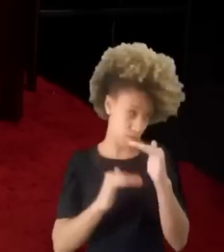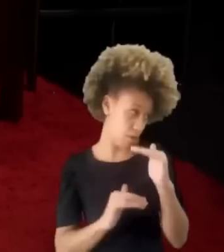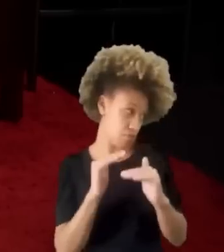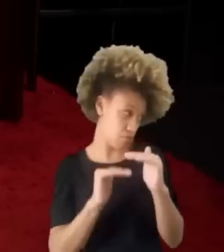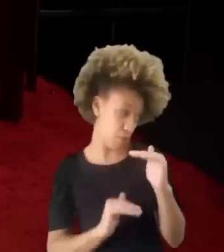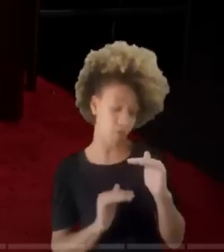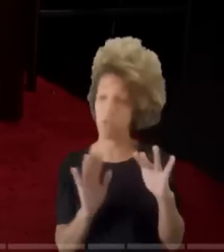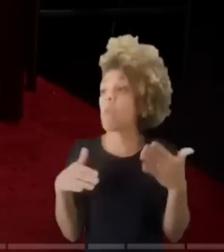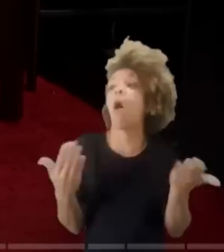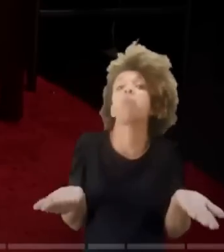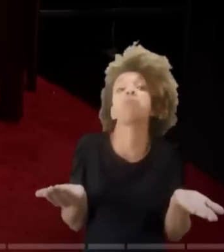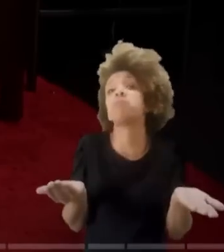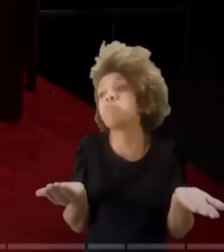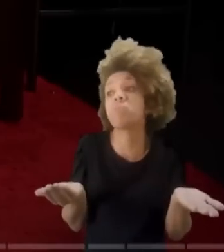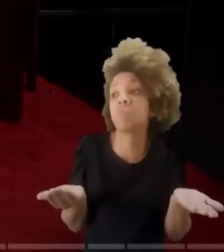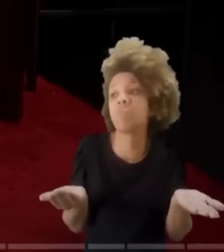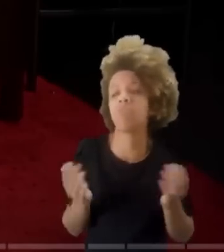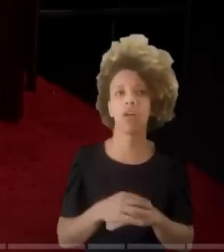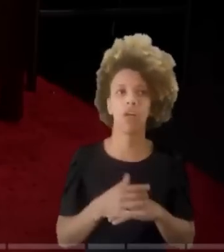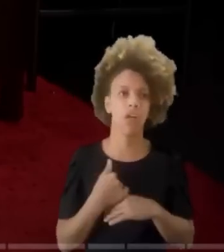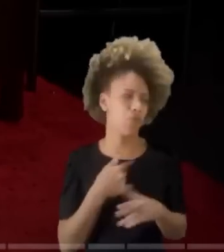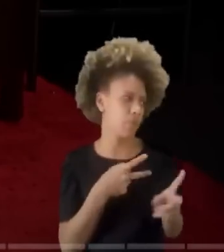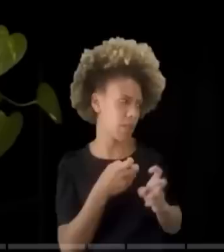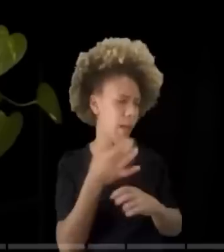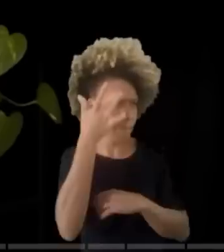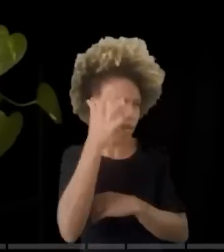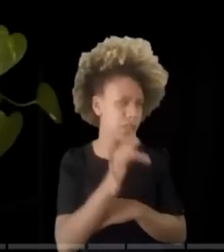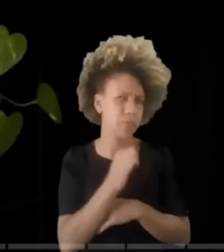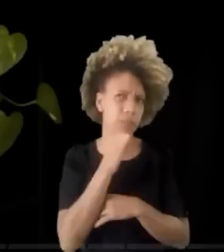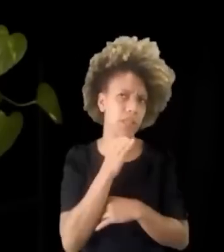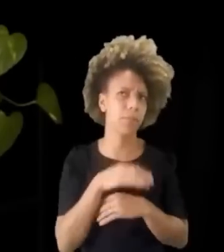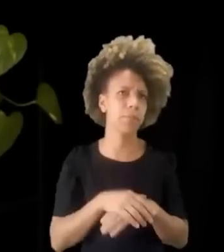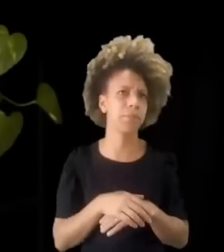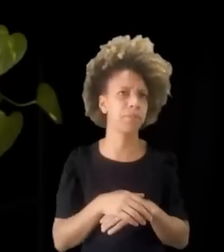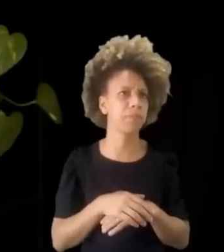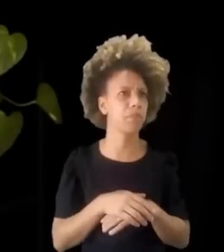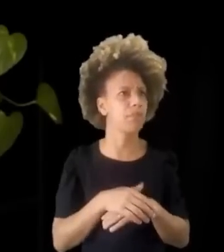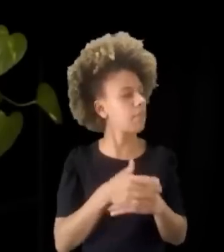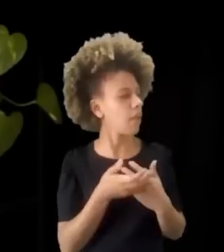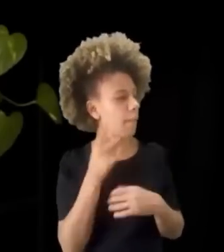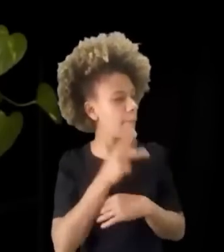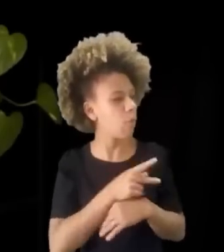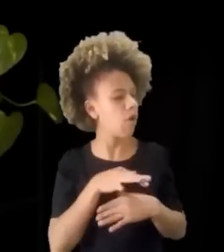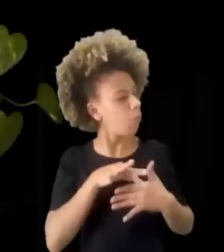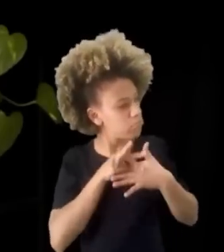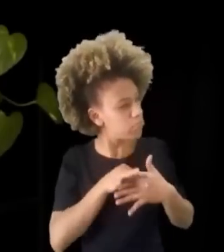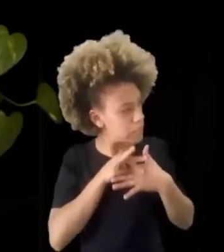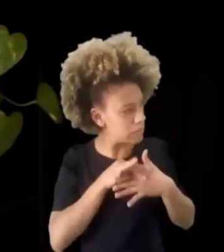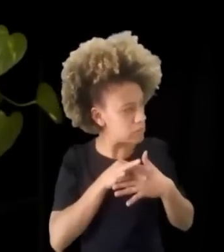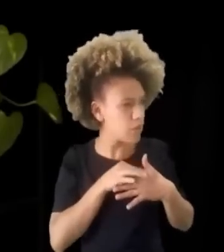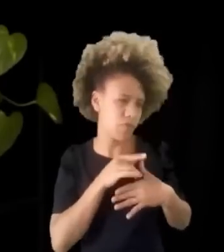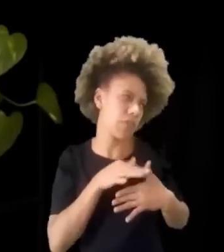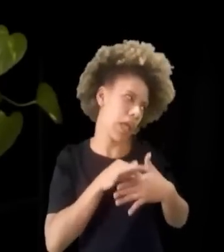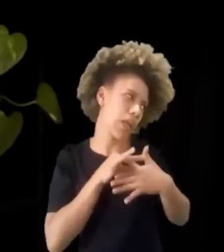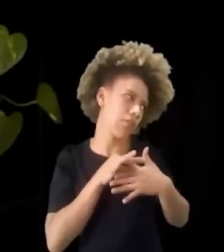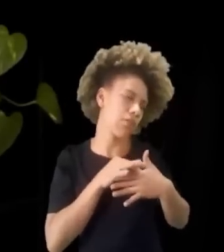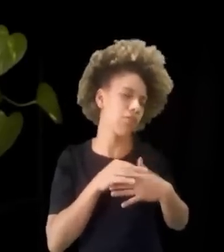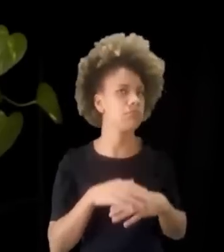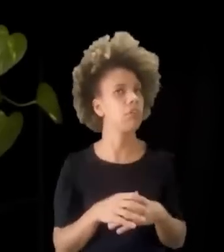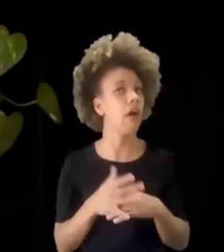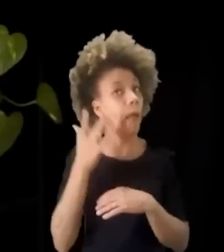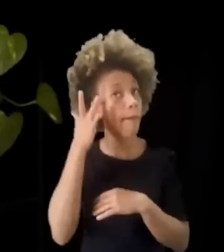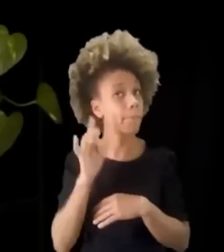baixo aí eu tô vendo que você é um cara assim amanhã fala assim cara esse cara o cara que esse cara seja um líder você é meio Líder